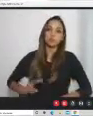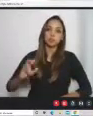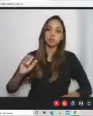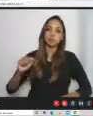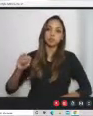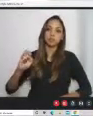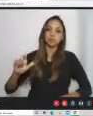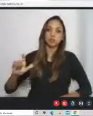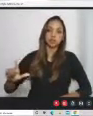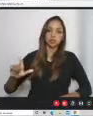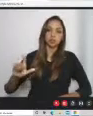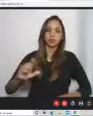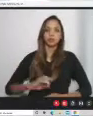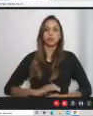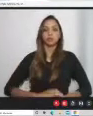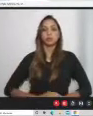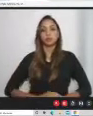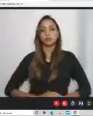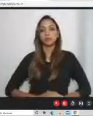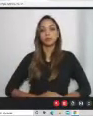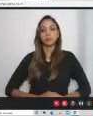Carvalho de Lima Pires, Carol Pires.